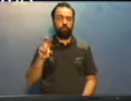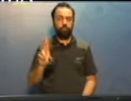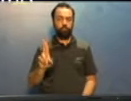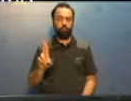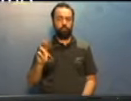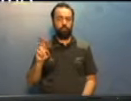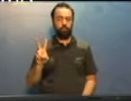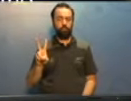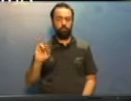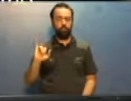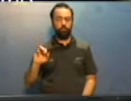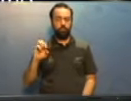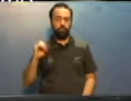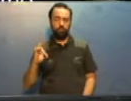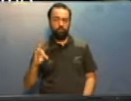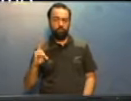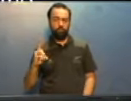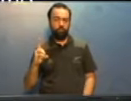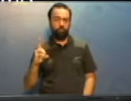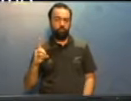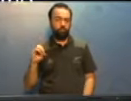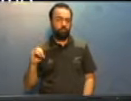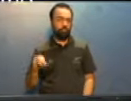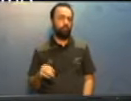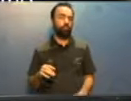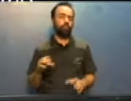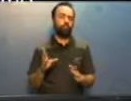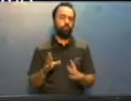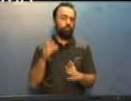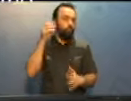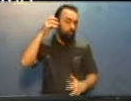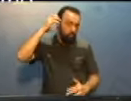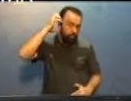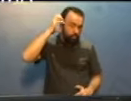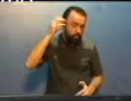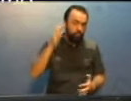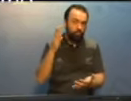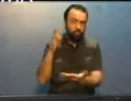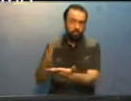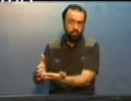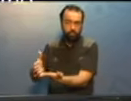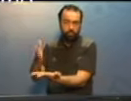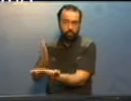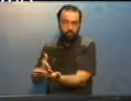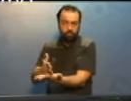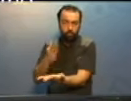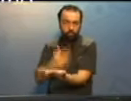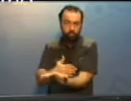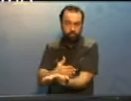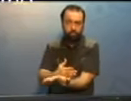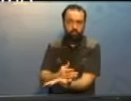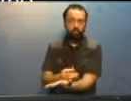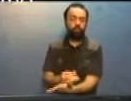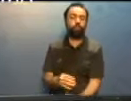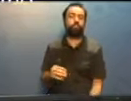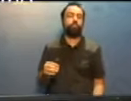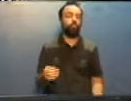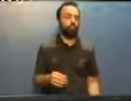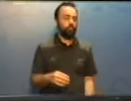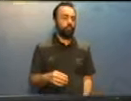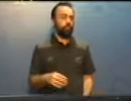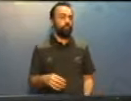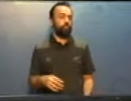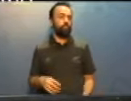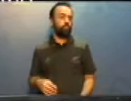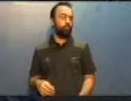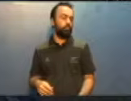entender melhor a situação, vamos dividir, né, o nosso ouvido em três, a nossa orelha em três partes. Nós vamos falar de orelha externa, orelha média